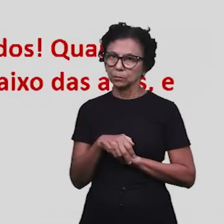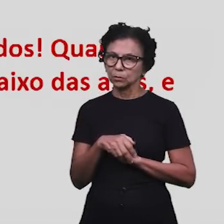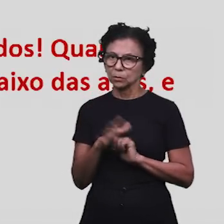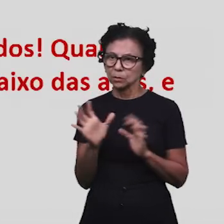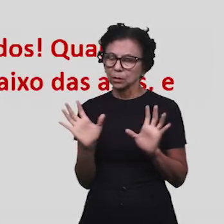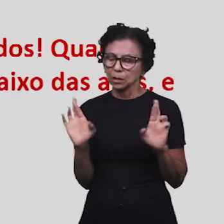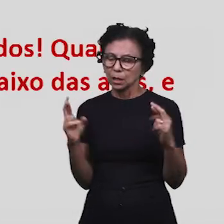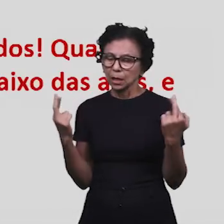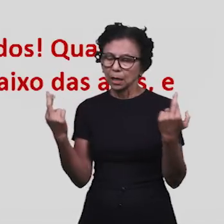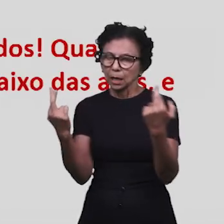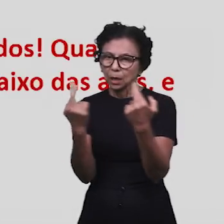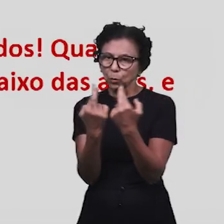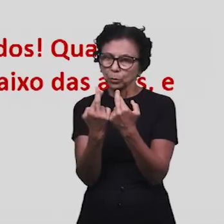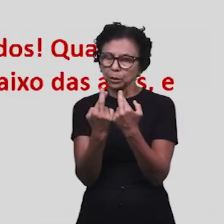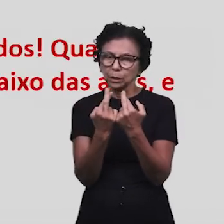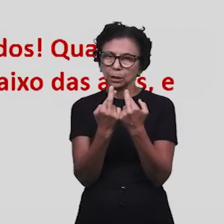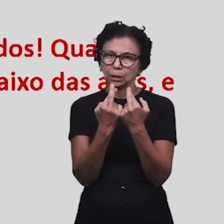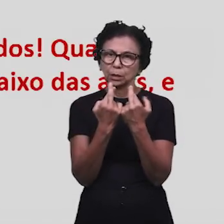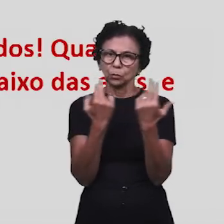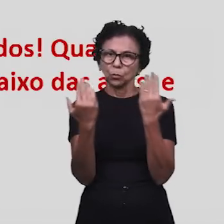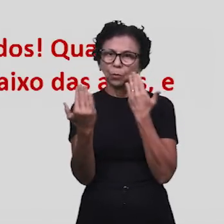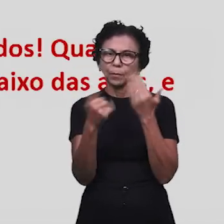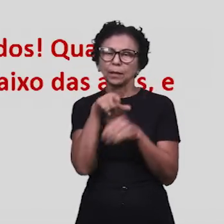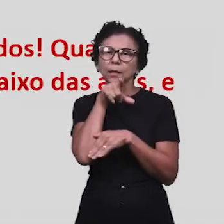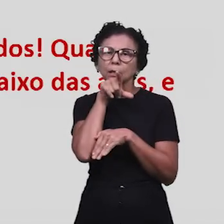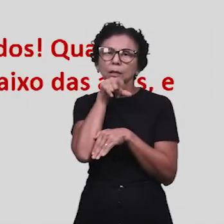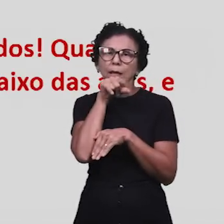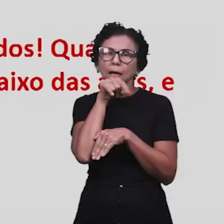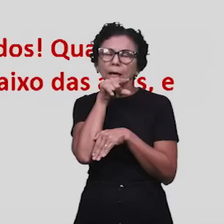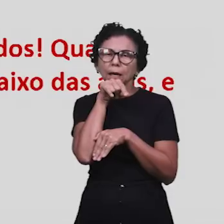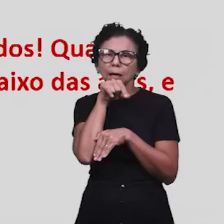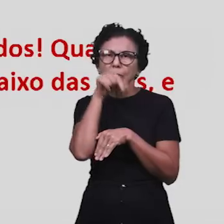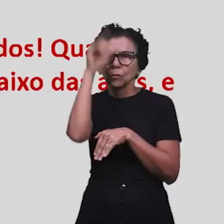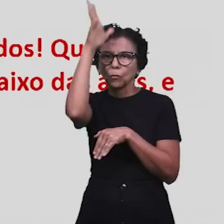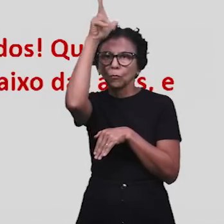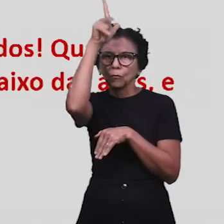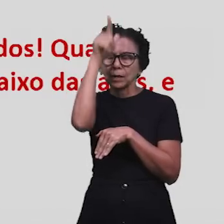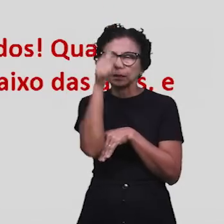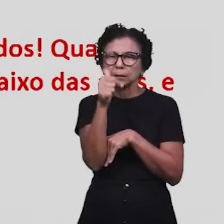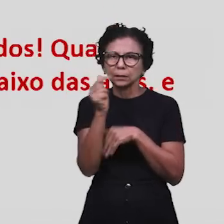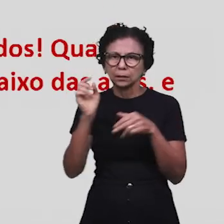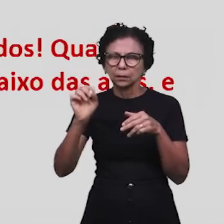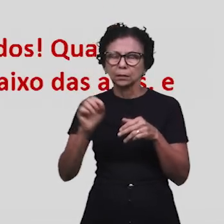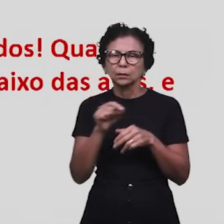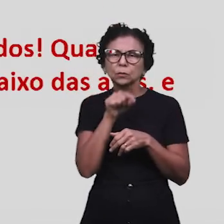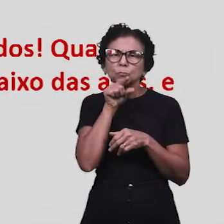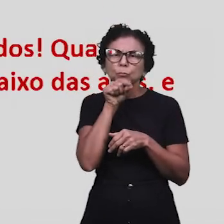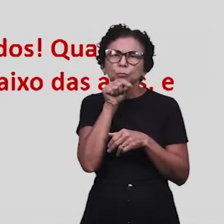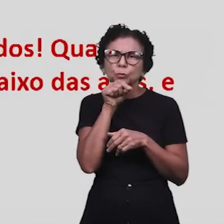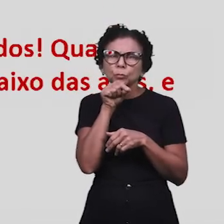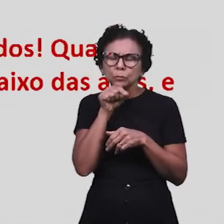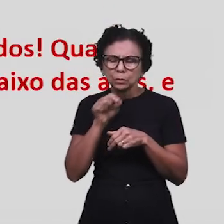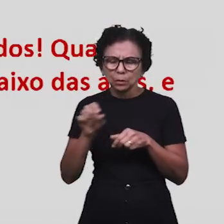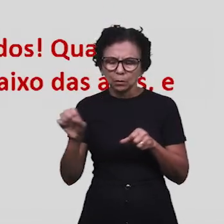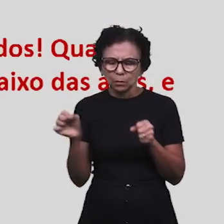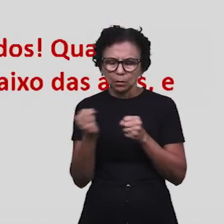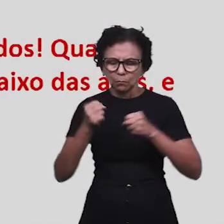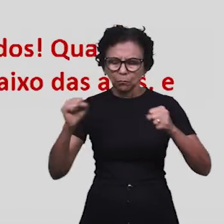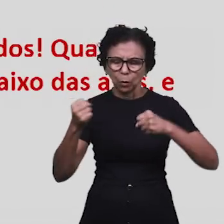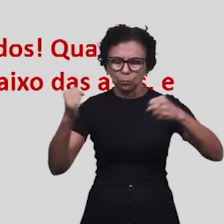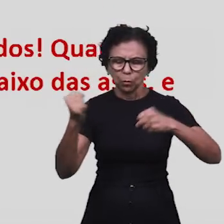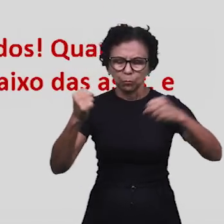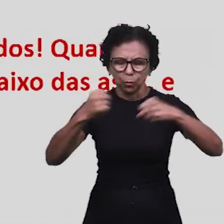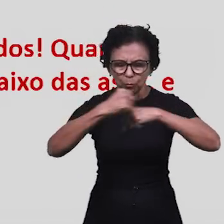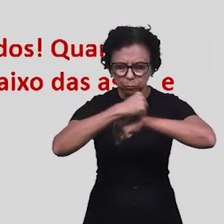galinha junta os seus pintos debaixo das asas, e tu não quisestes. Eis